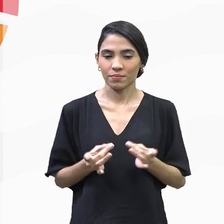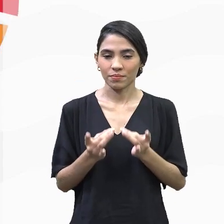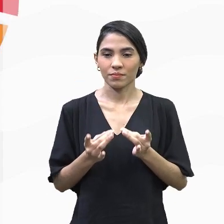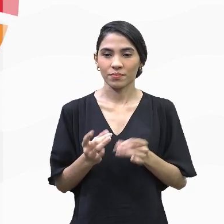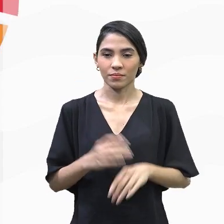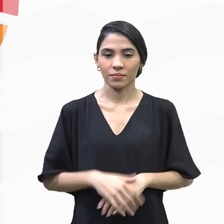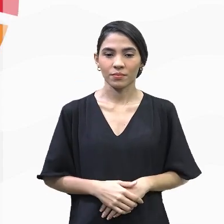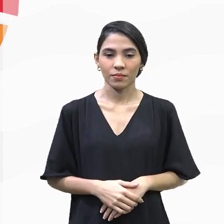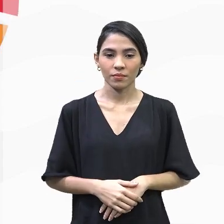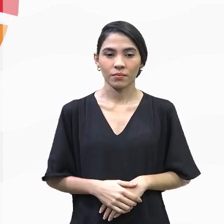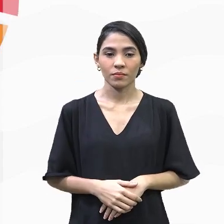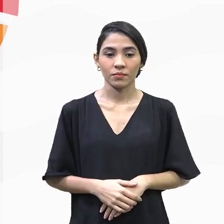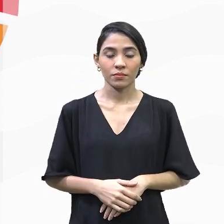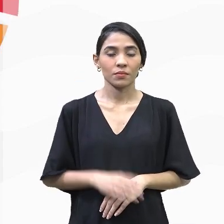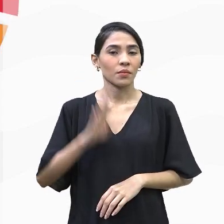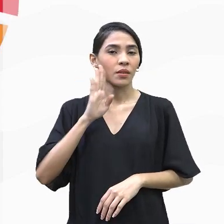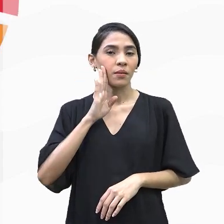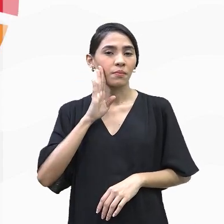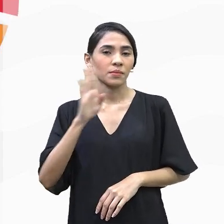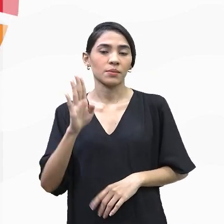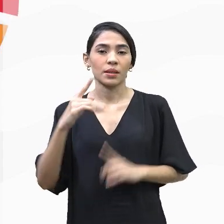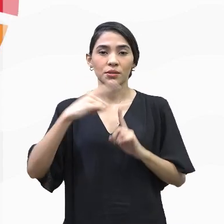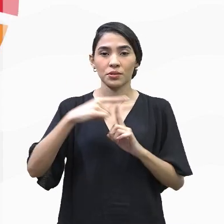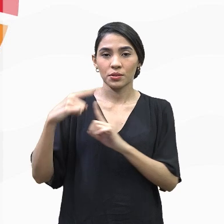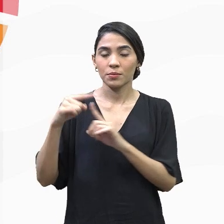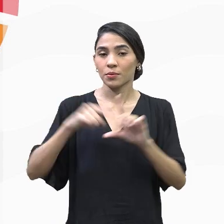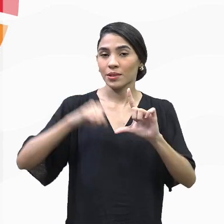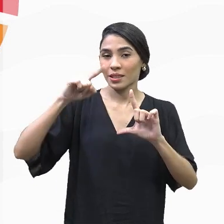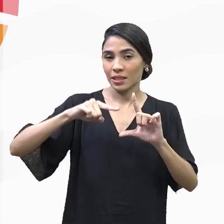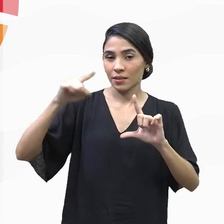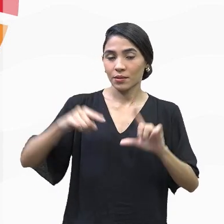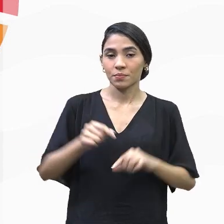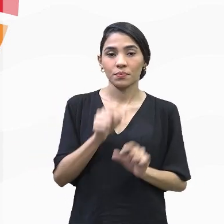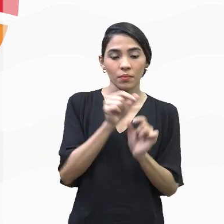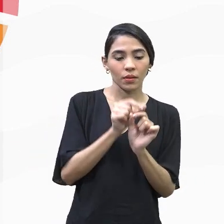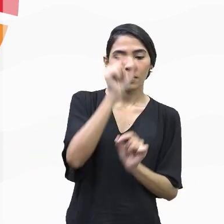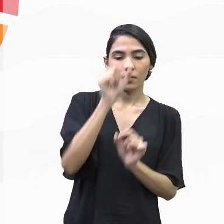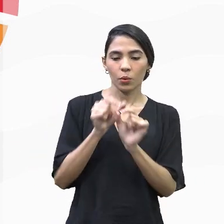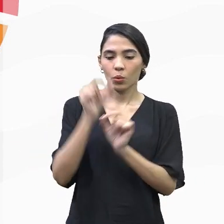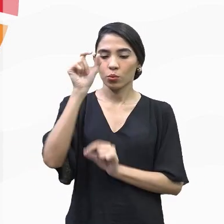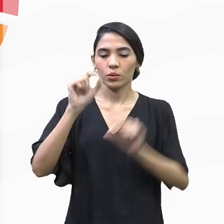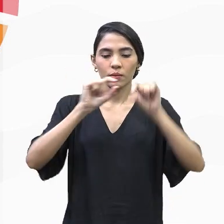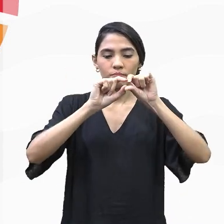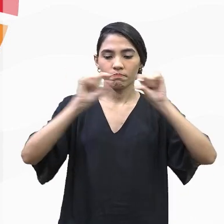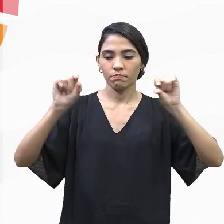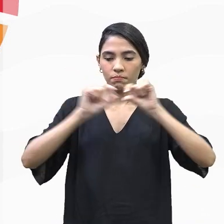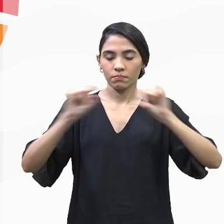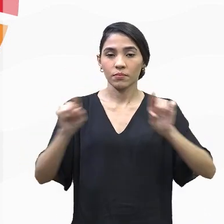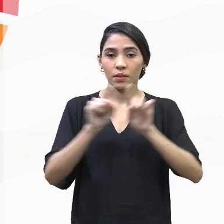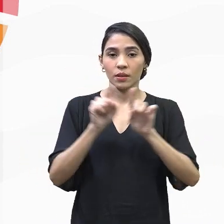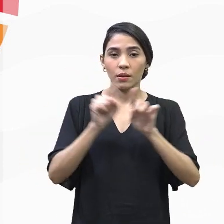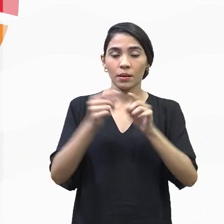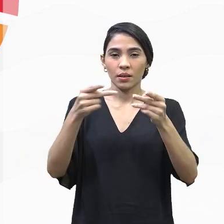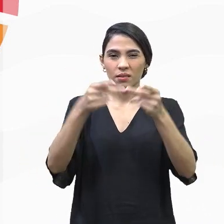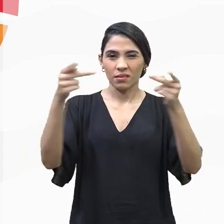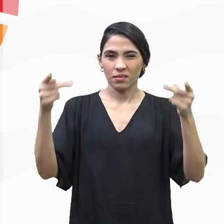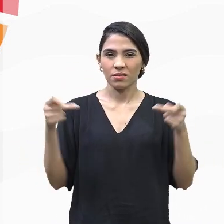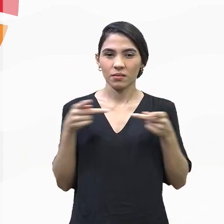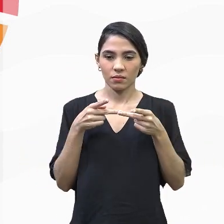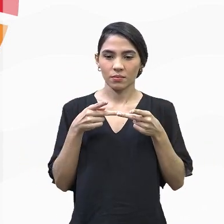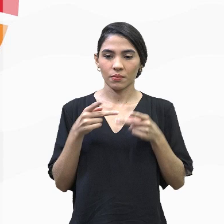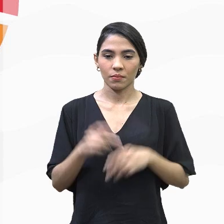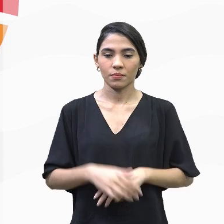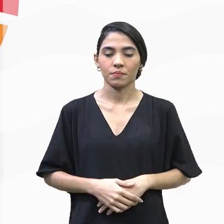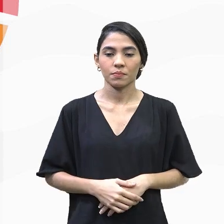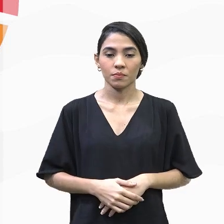Vamos comigo. Os principais tipos de gráficos são colunas, barras e setores, que popularmente nós chamamos